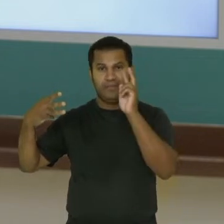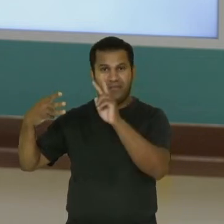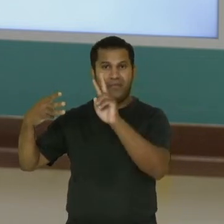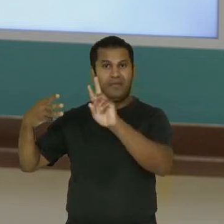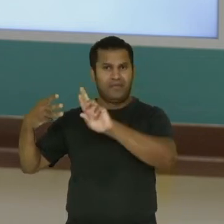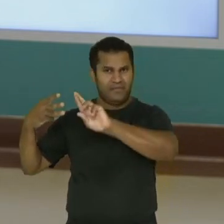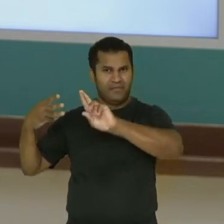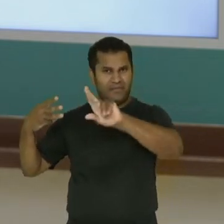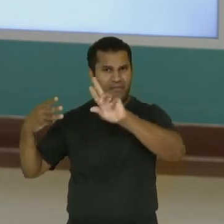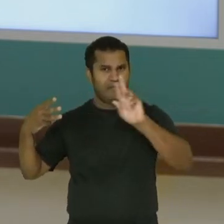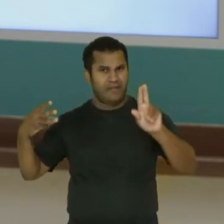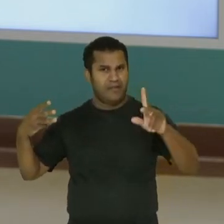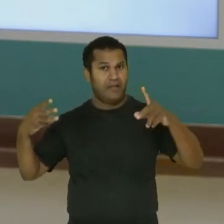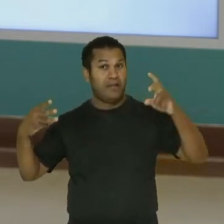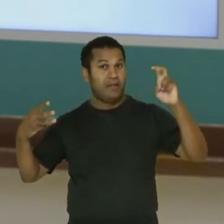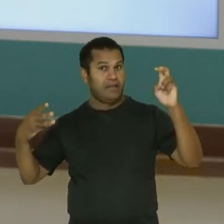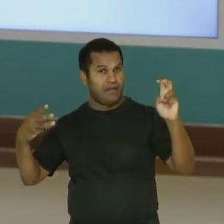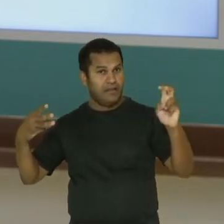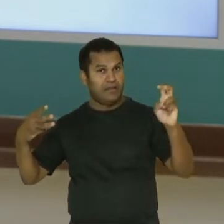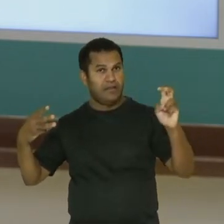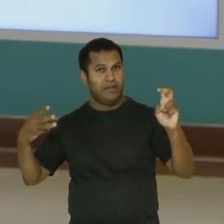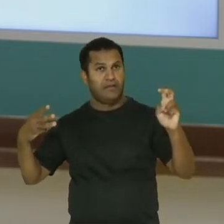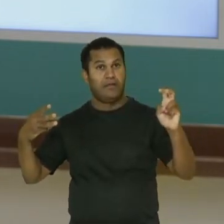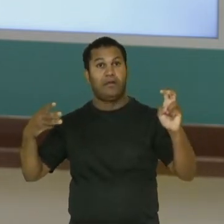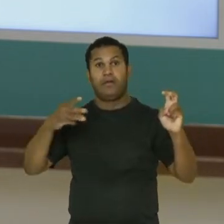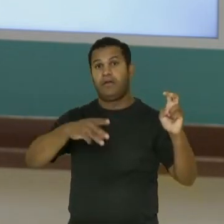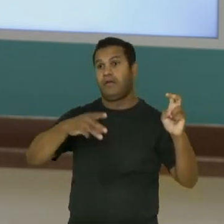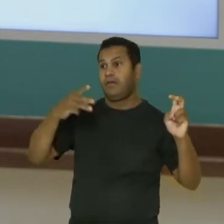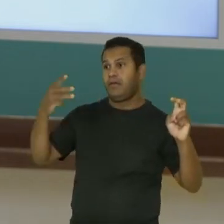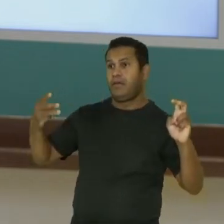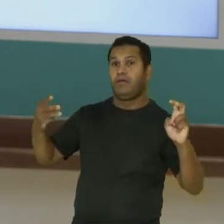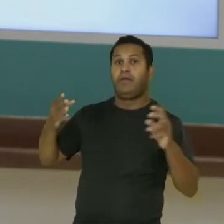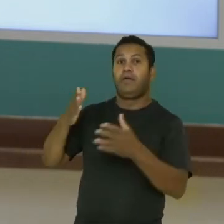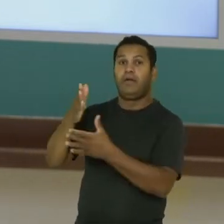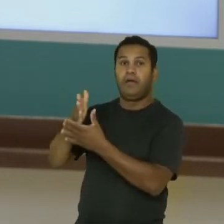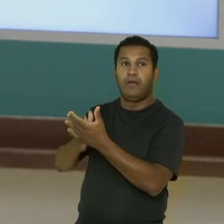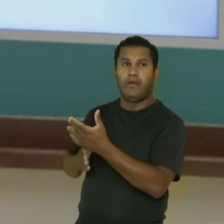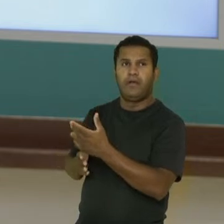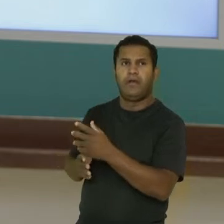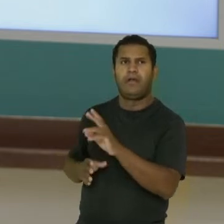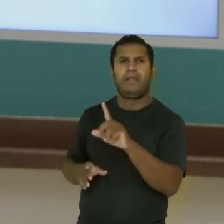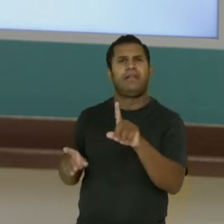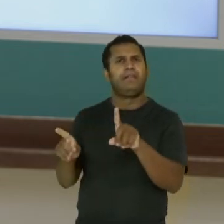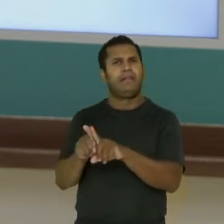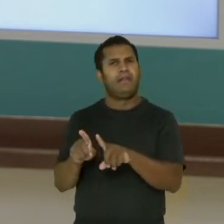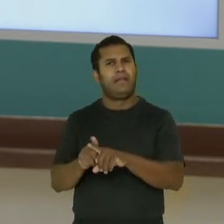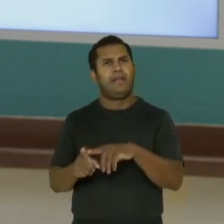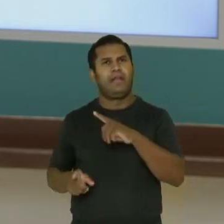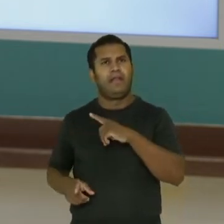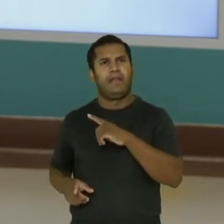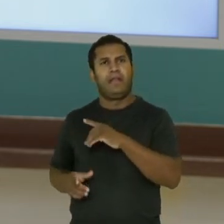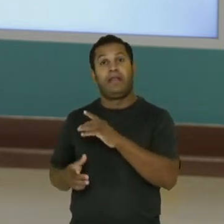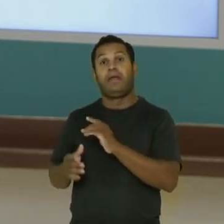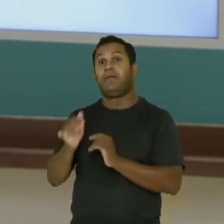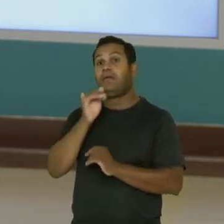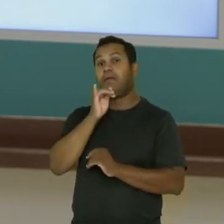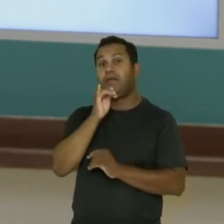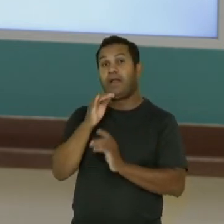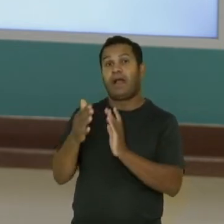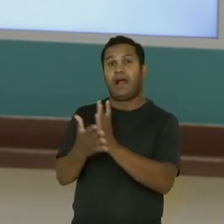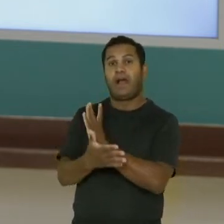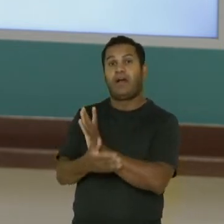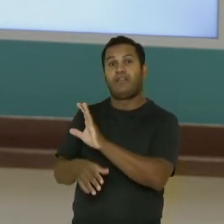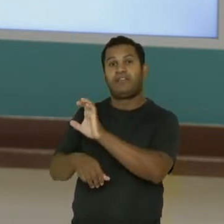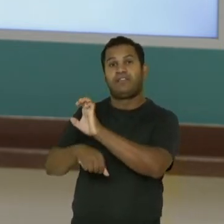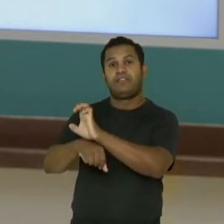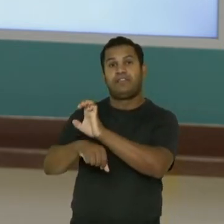E observamos que alguns estados vão ficar com um pedaço em uma das regiões, outro pedaço em outra. Por quê?